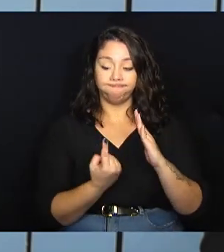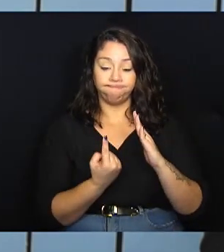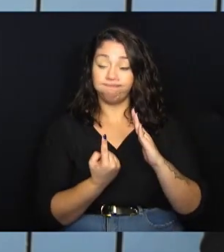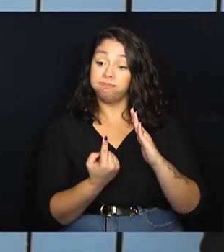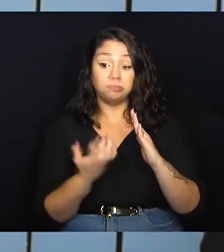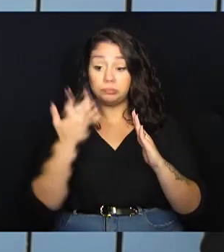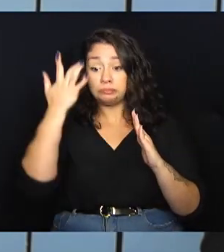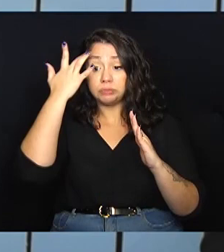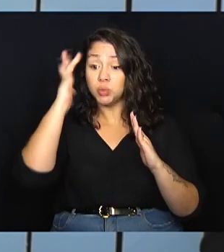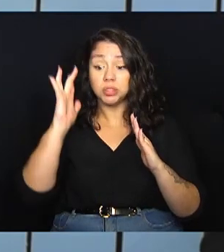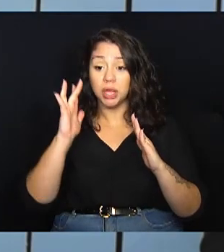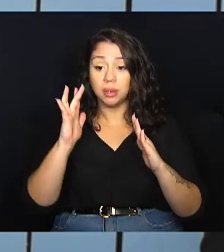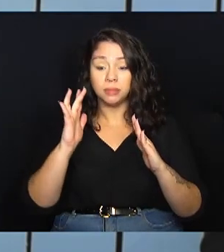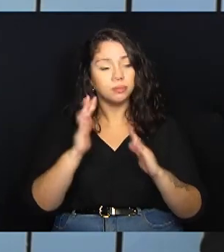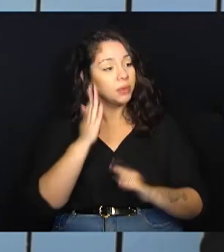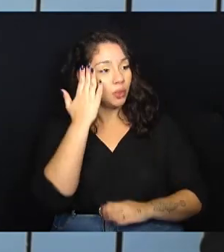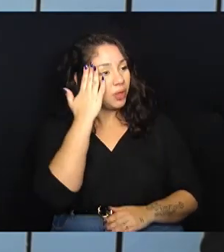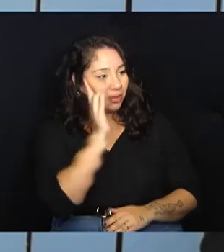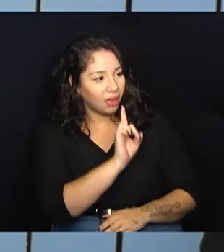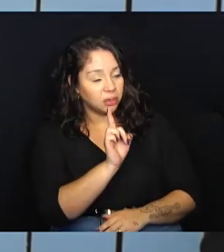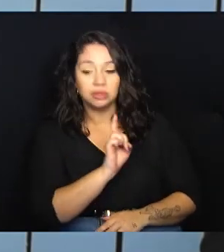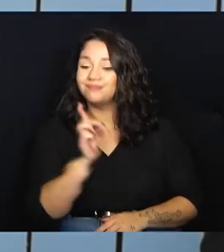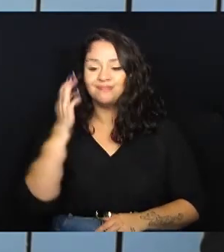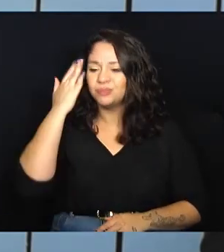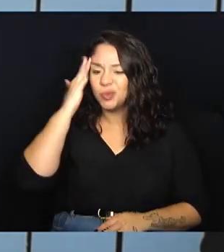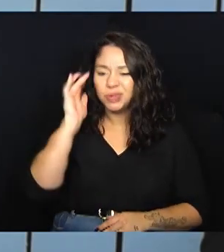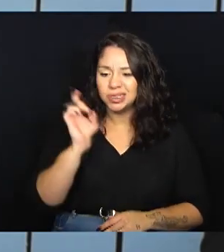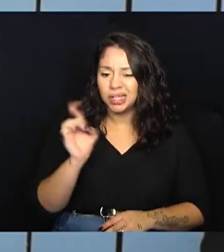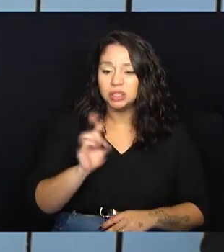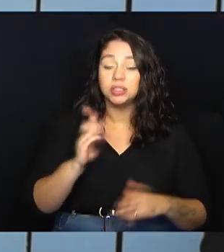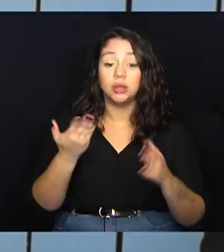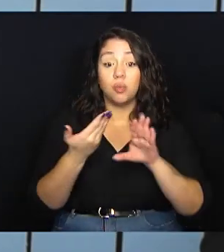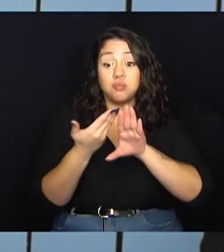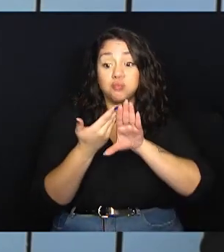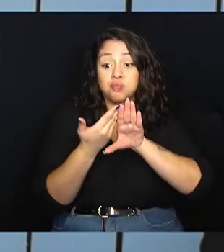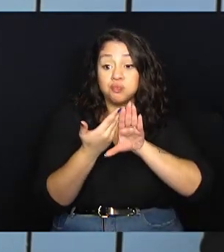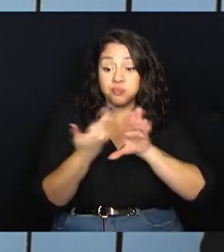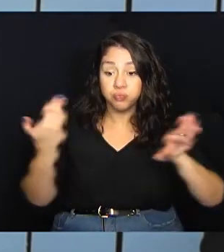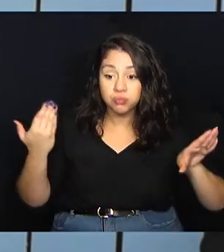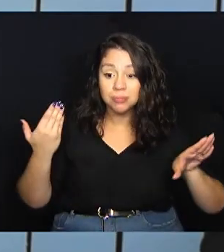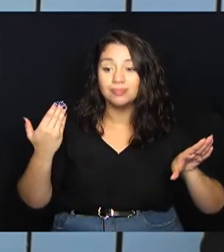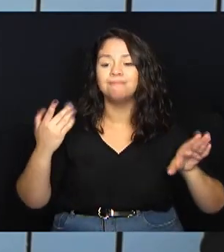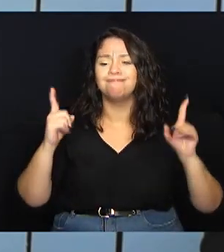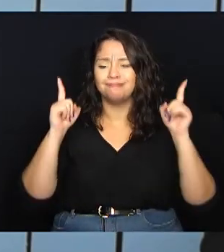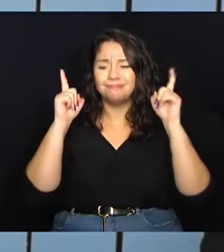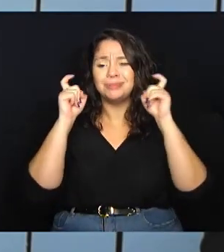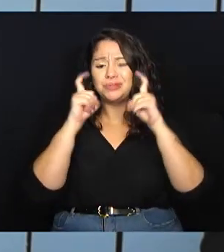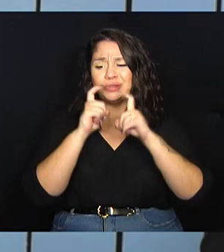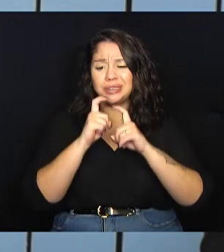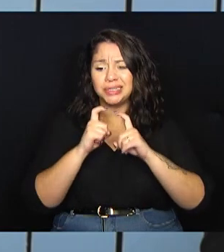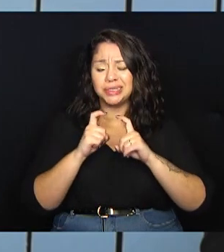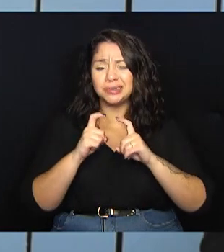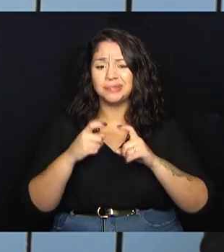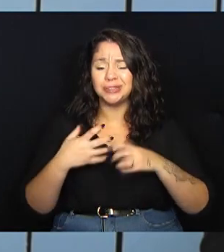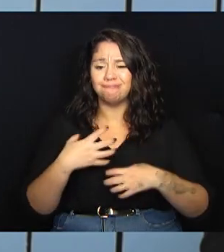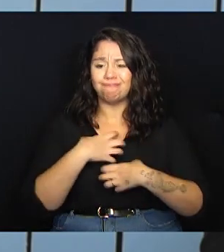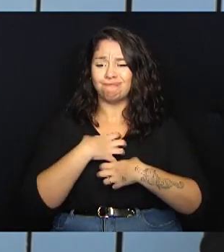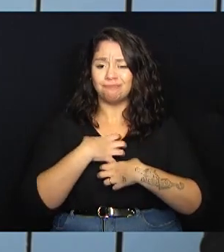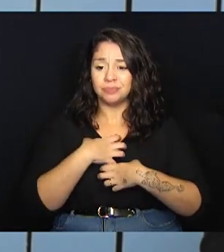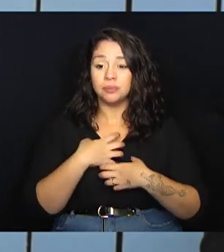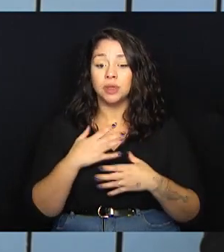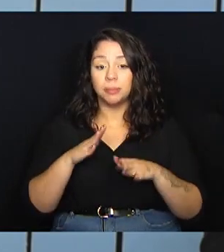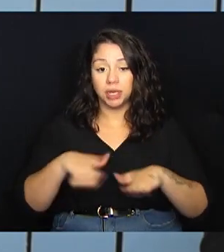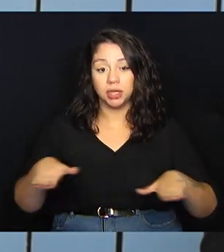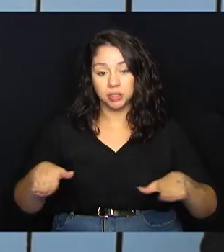modelo familiar. Ela não compreende. Ela não compreende. Então o afastamento ele é muito difícil para a criança, né? Mas quando